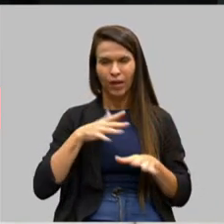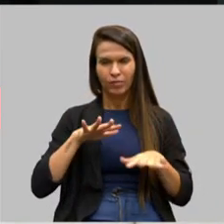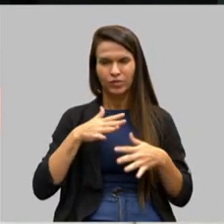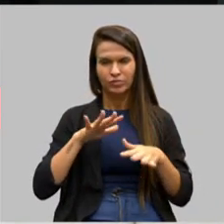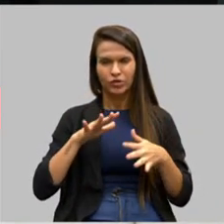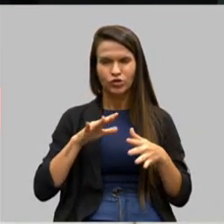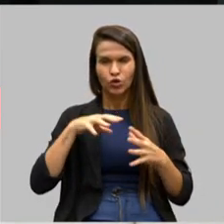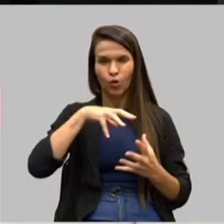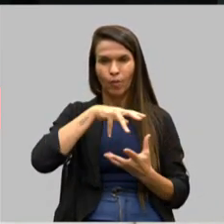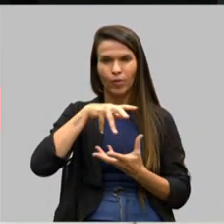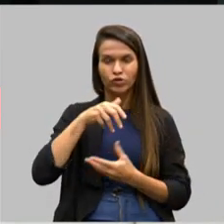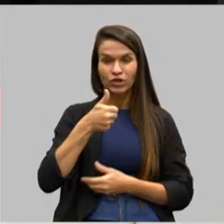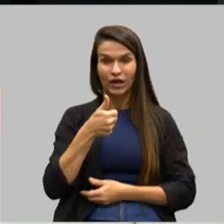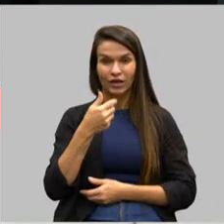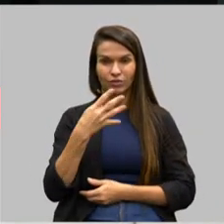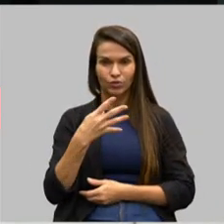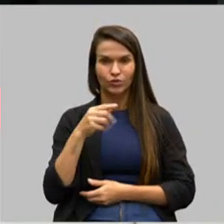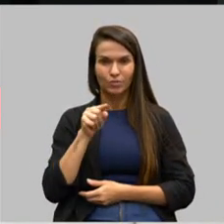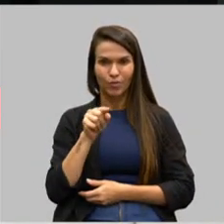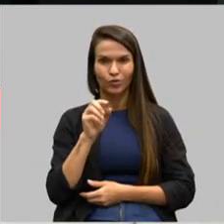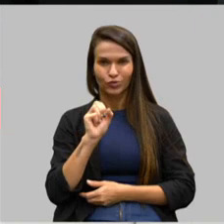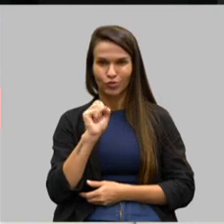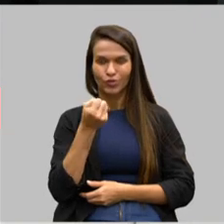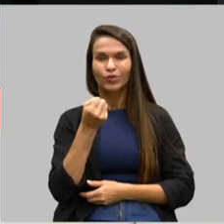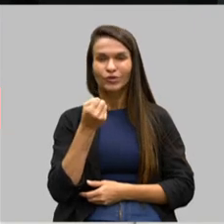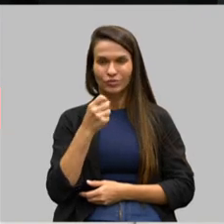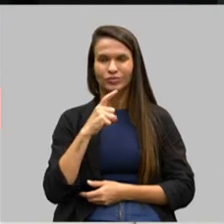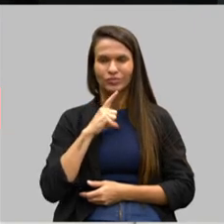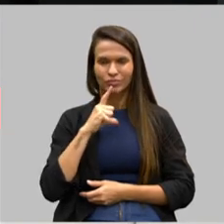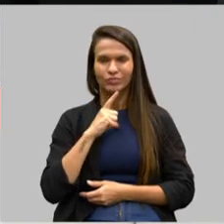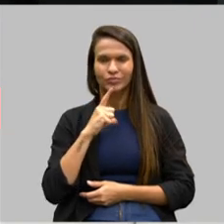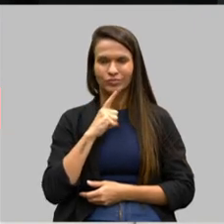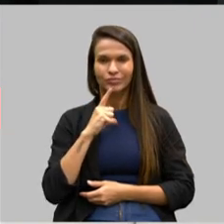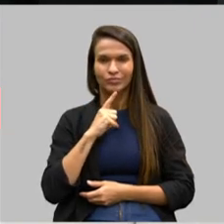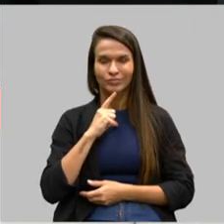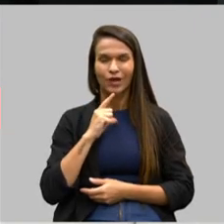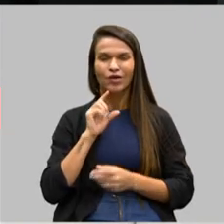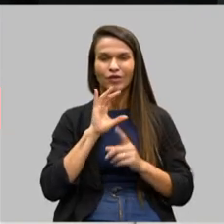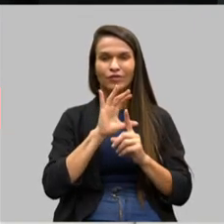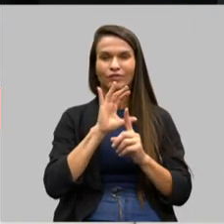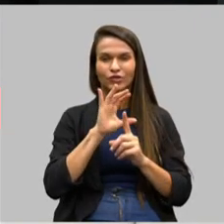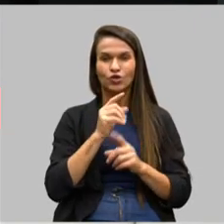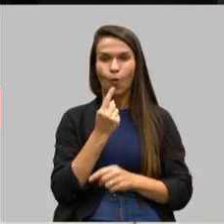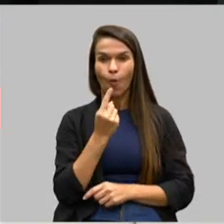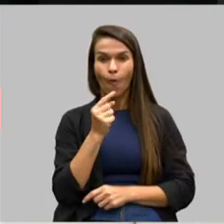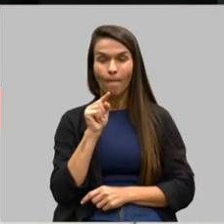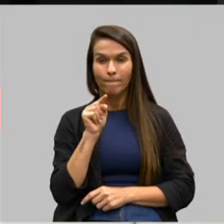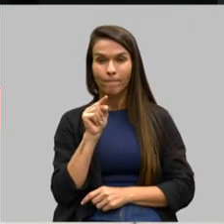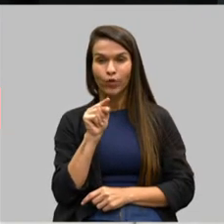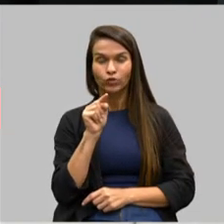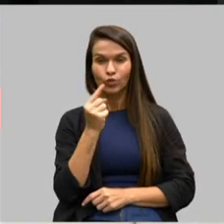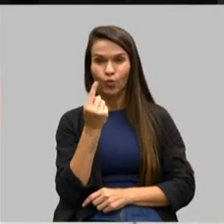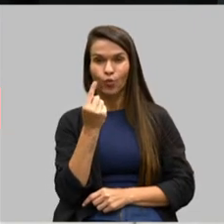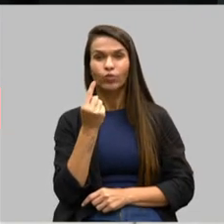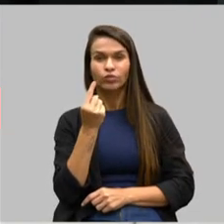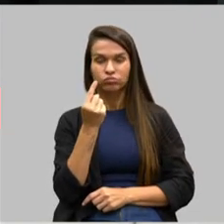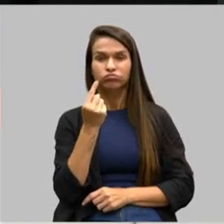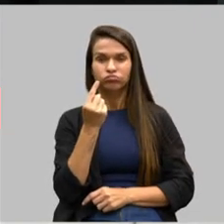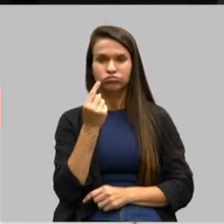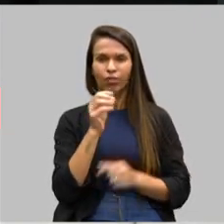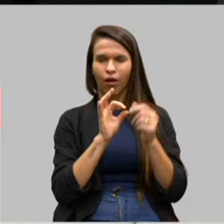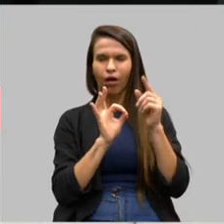de 14,8, o que implica num aumento médio de 1,1 graus. Vocês podem pensar,